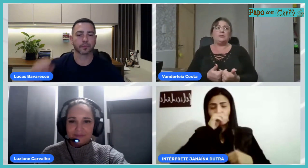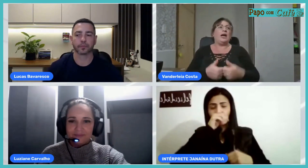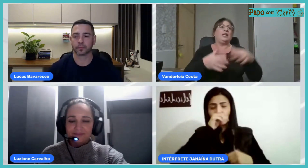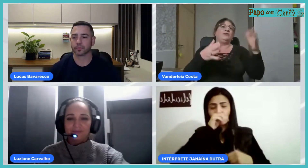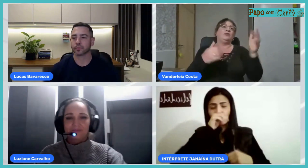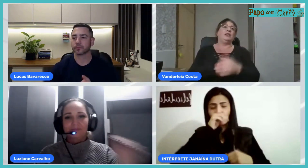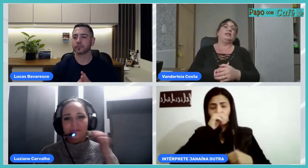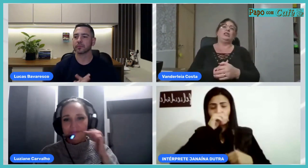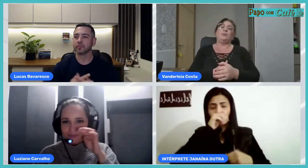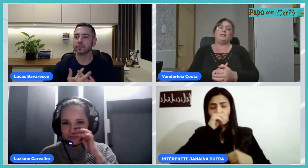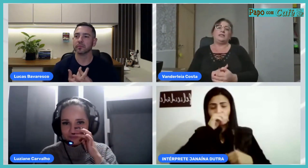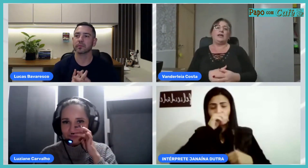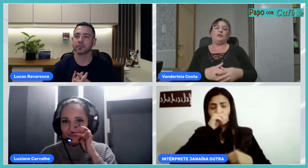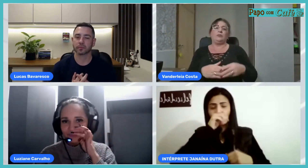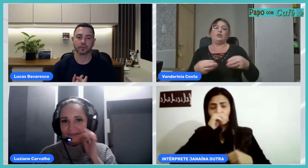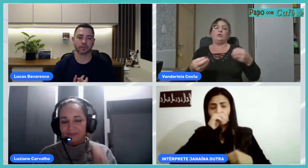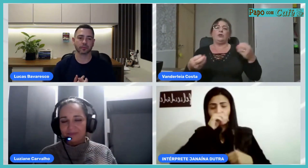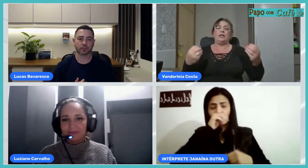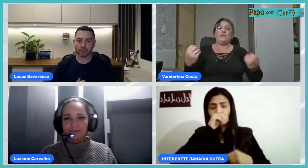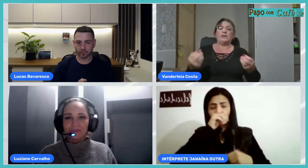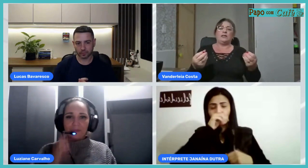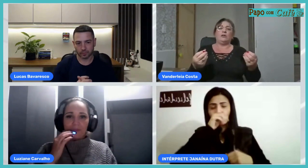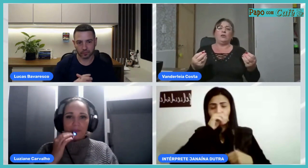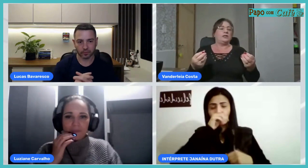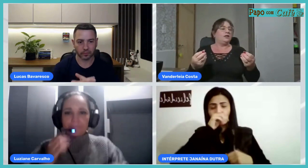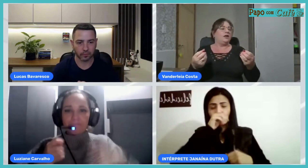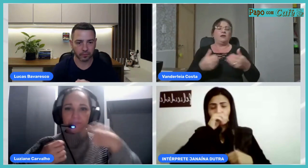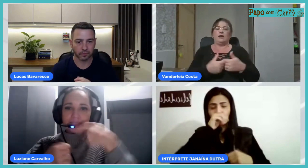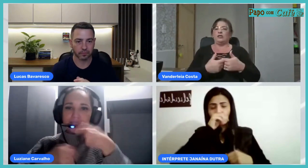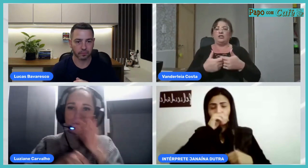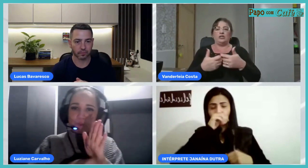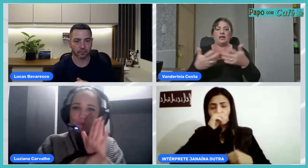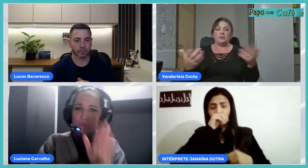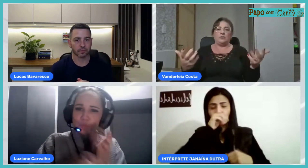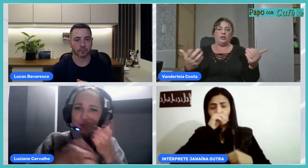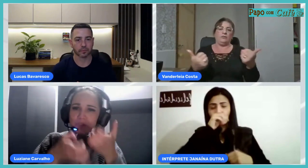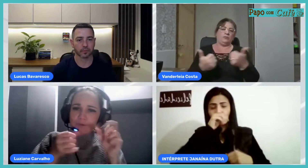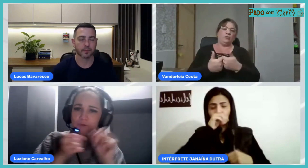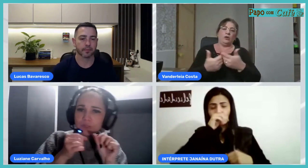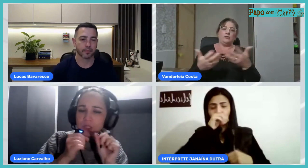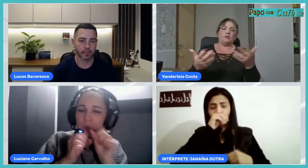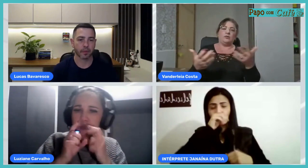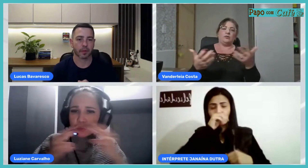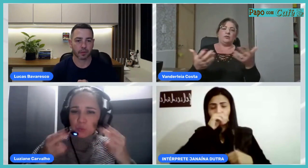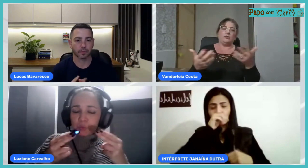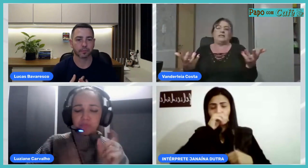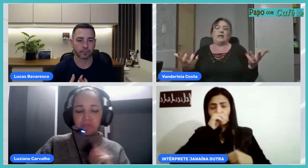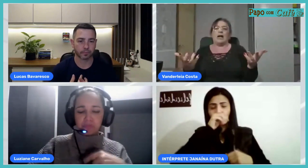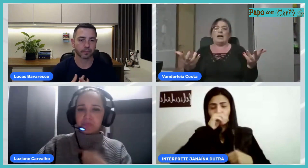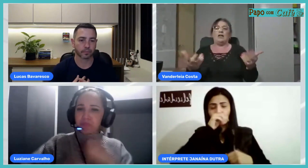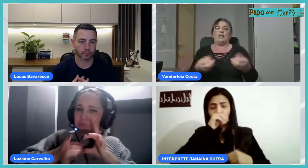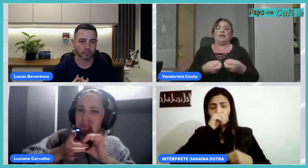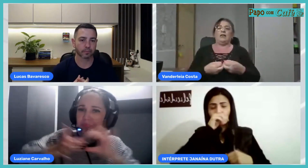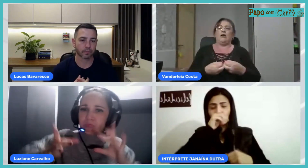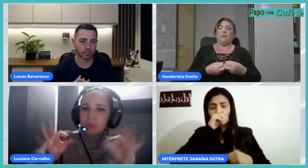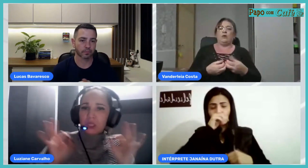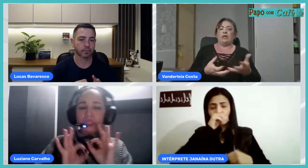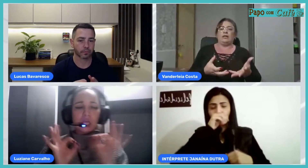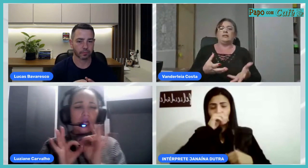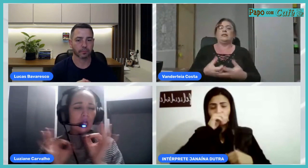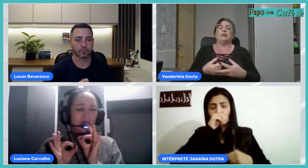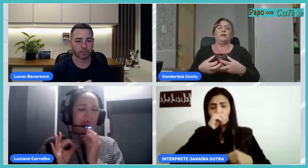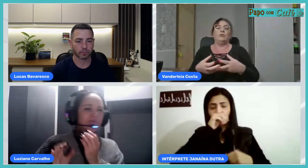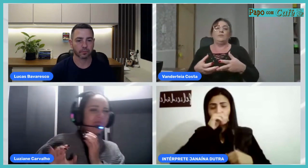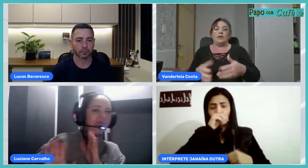conhece o intérprete? Wanda, a gente precisava de uma ajuda, eu queria fazer tal coisa. A gente está disponível, ninguém vai se negar em dar